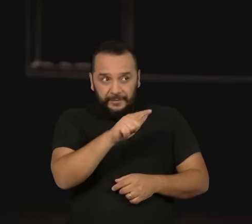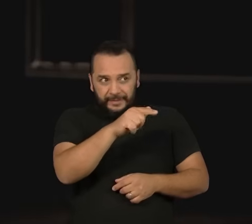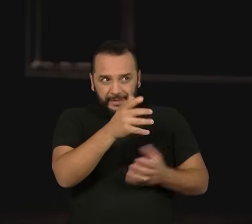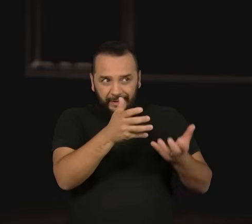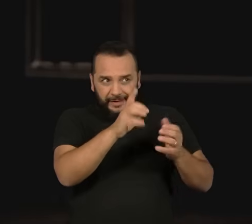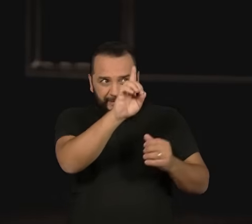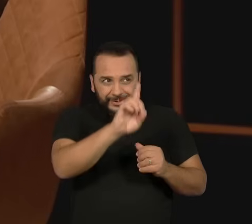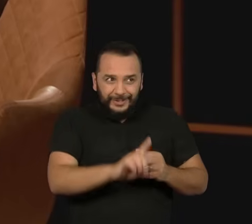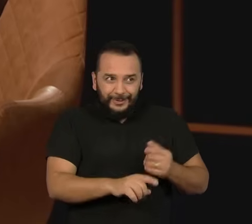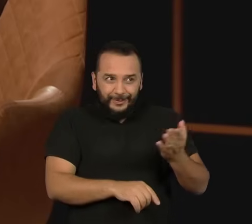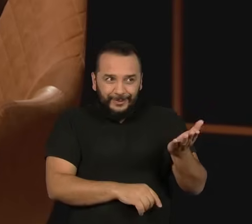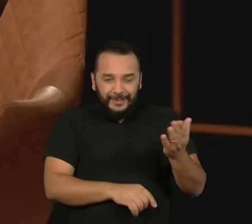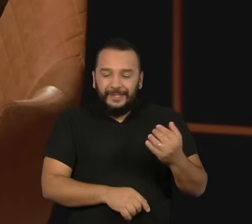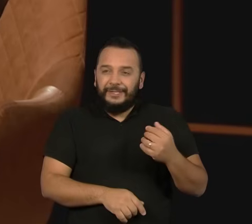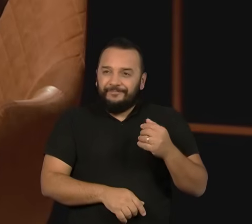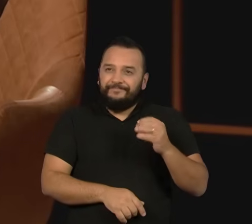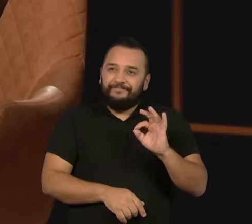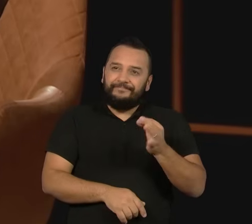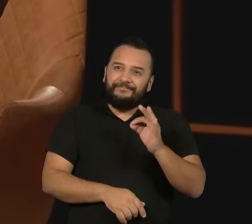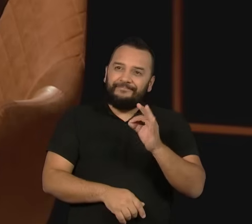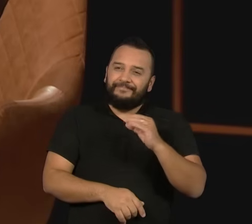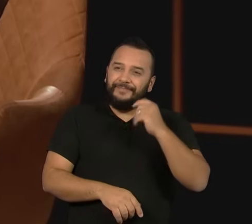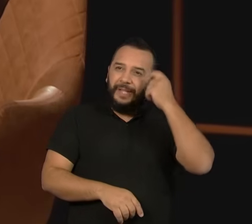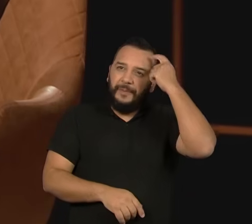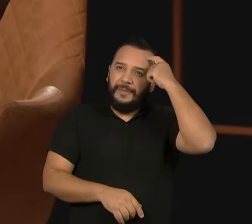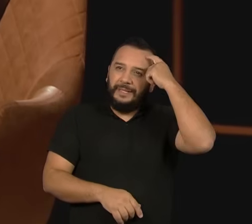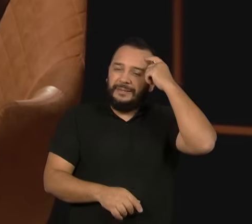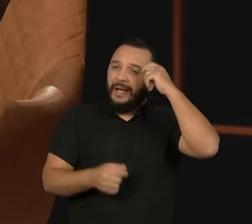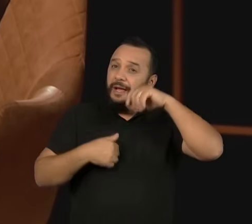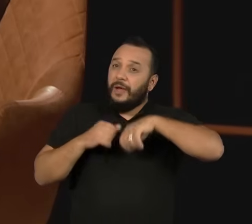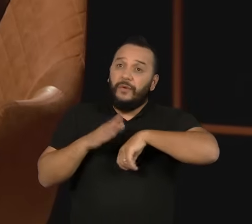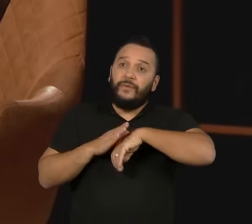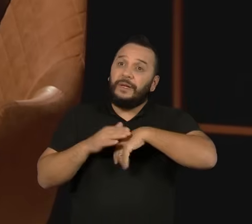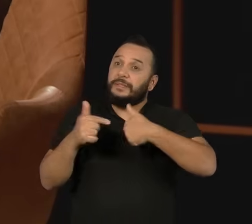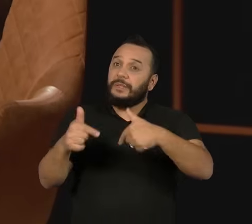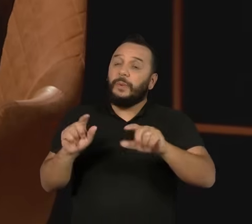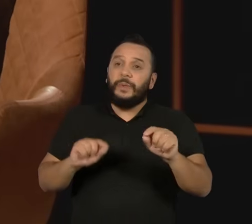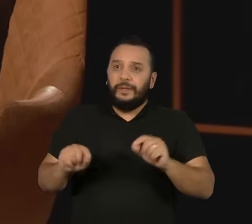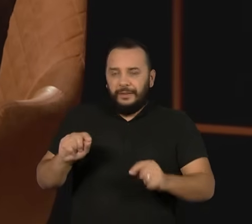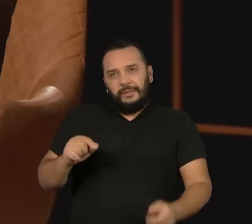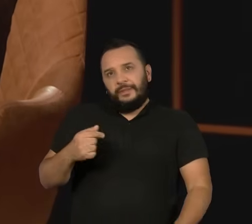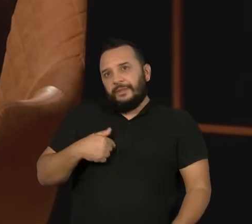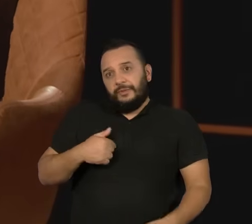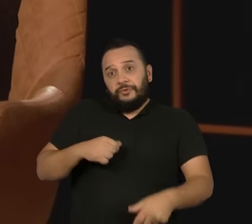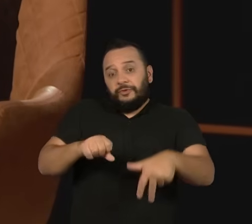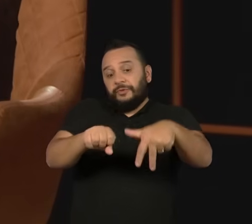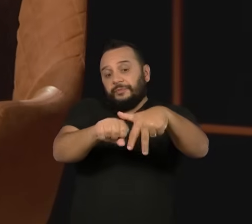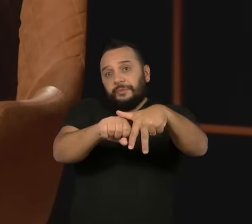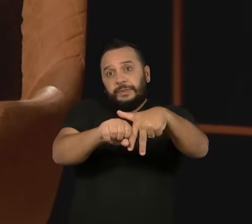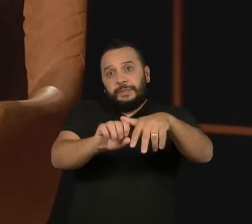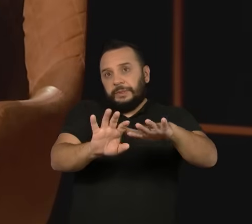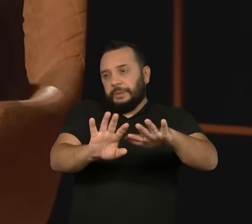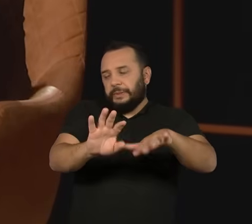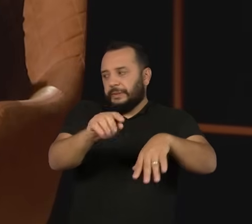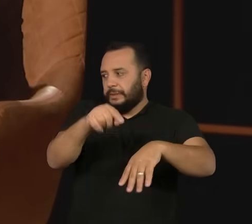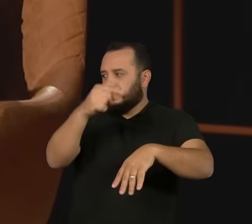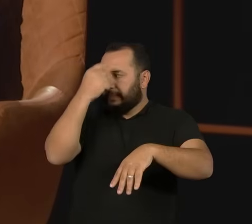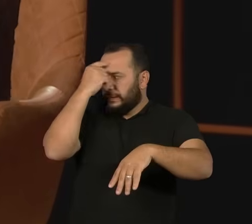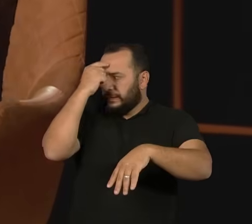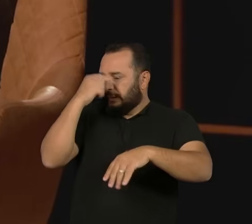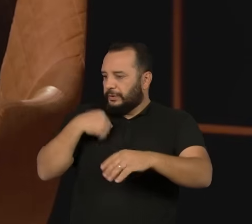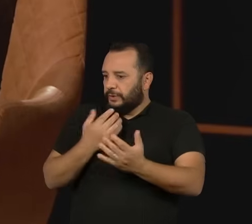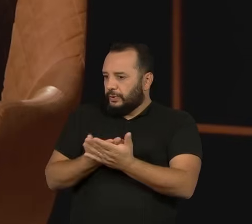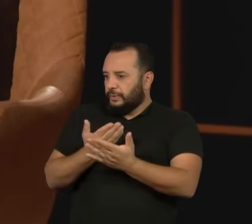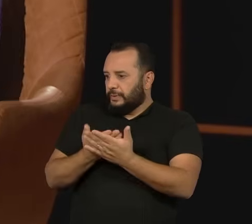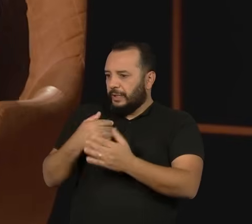cinema. Porque assim, aí eu comecei a pensar, o que eu vou fazer? Que eu tinha pensado, não sei se é diplomacia, mas aí eu permaneço pensando em fazer direito, e